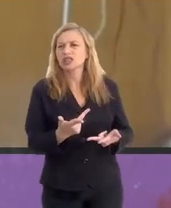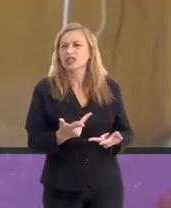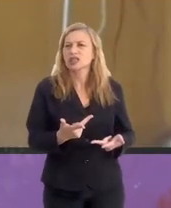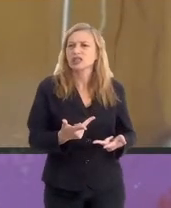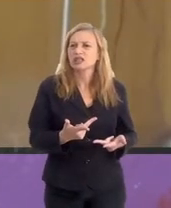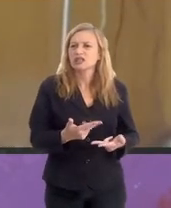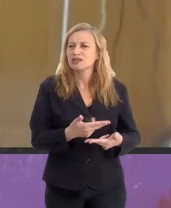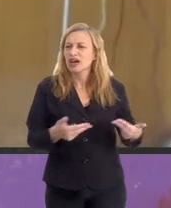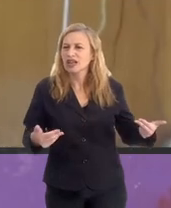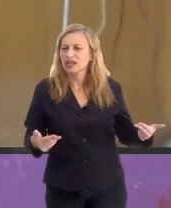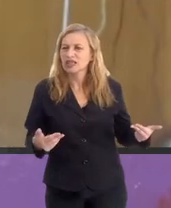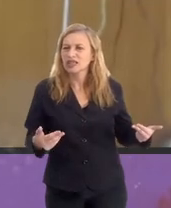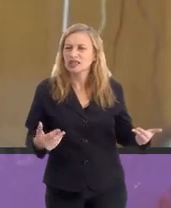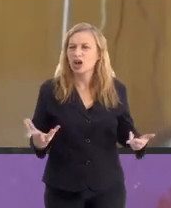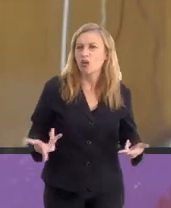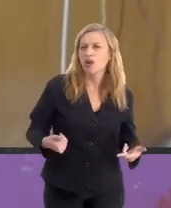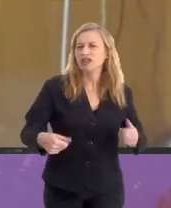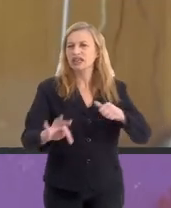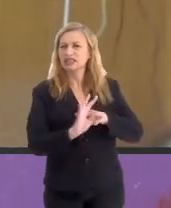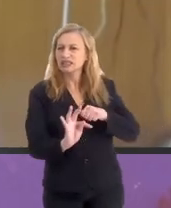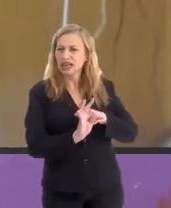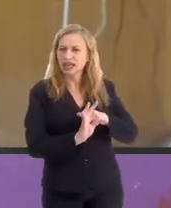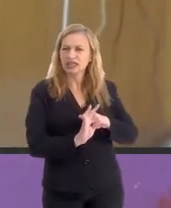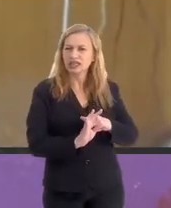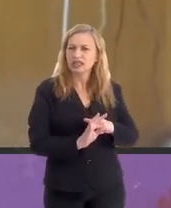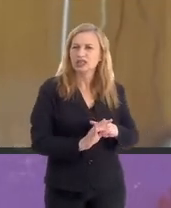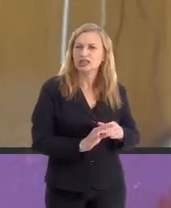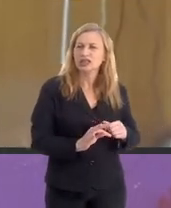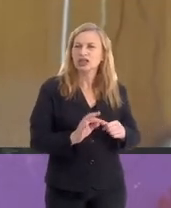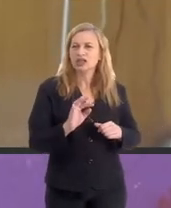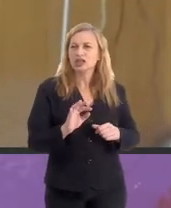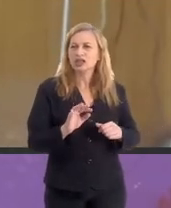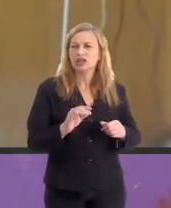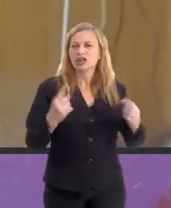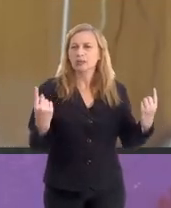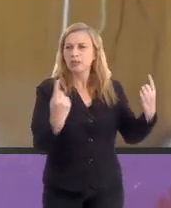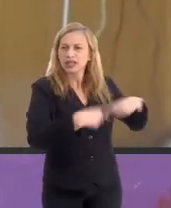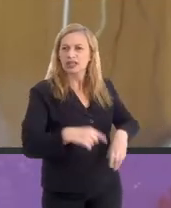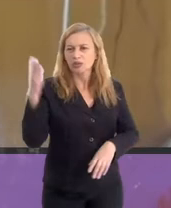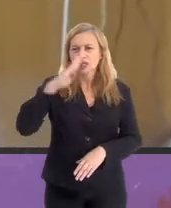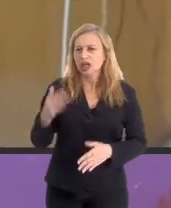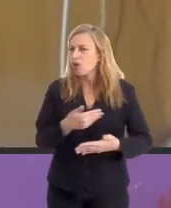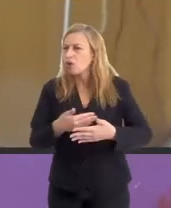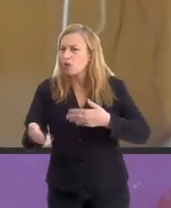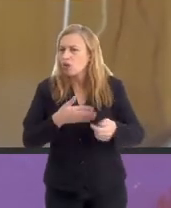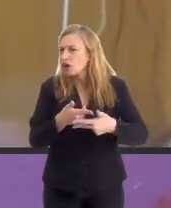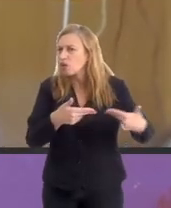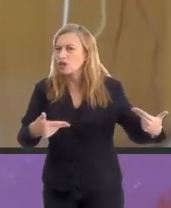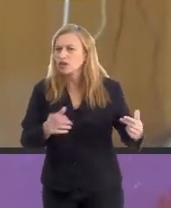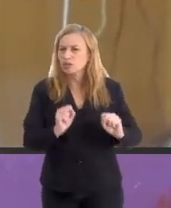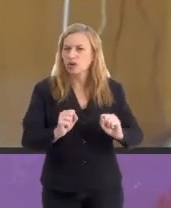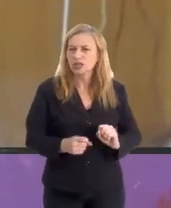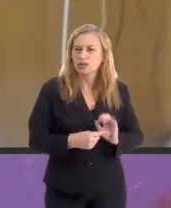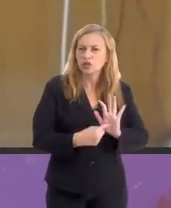né com muita muitas forças né muita qualidade técnica Como é o Campeonato Brasileiro qualquer elemento que possa